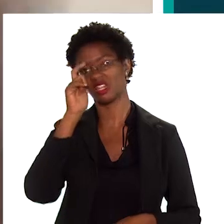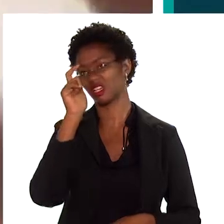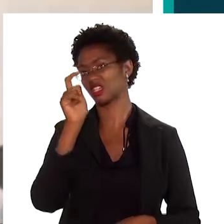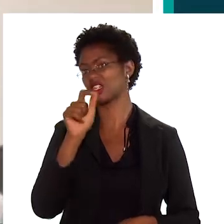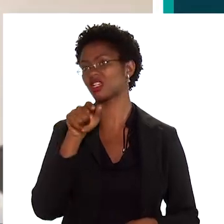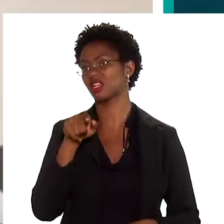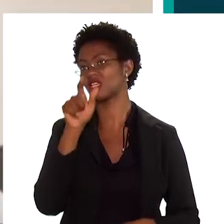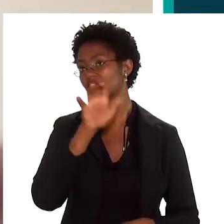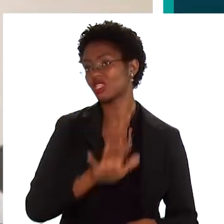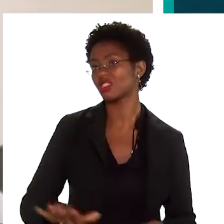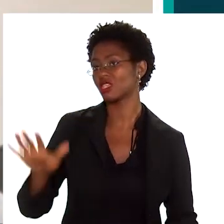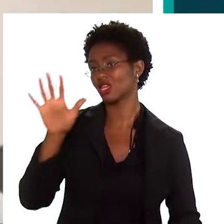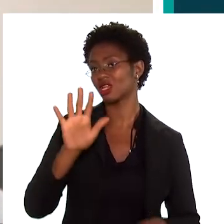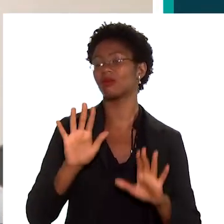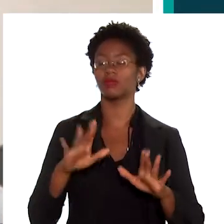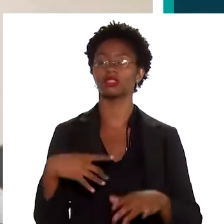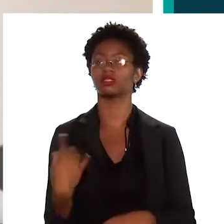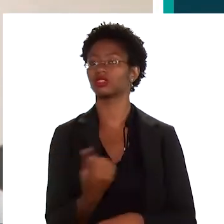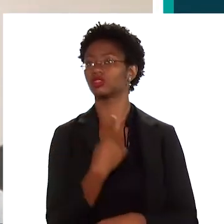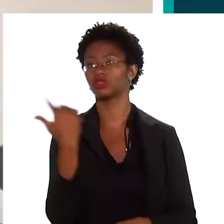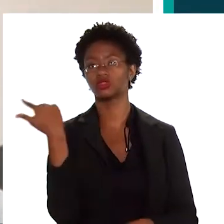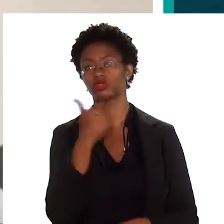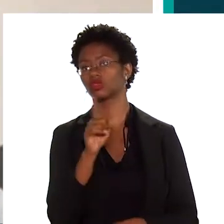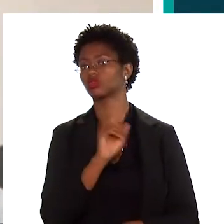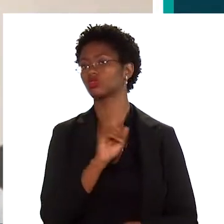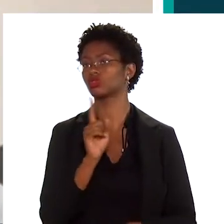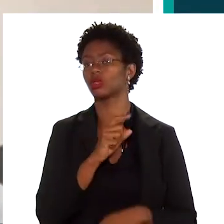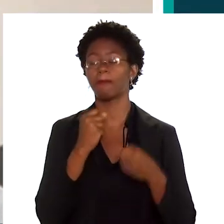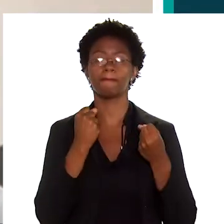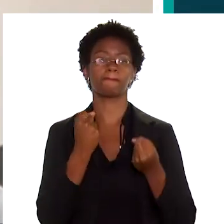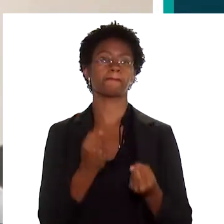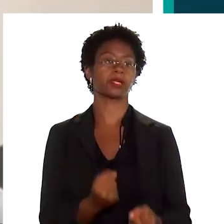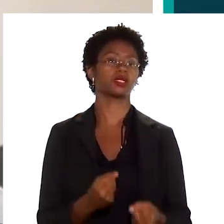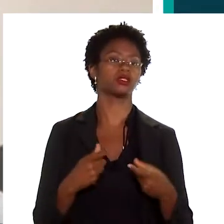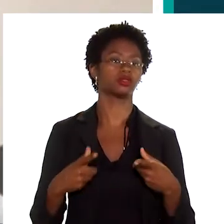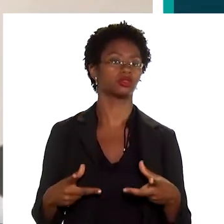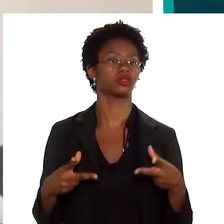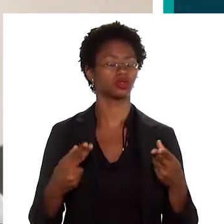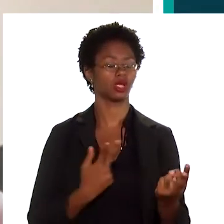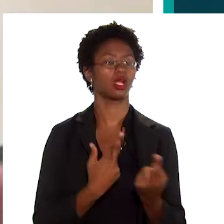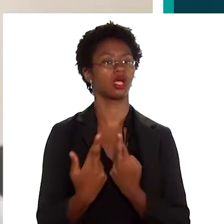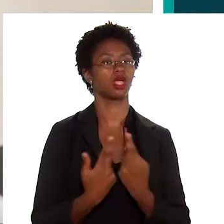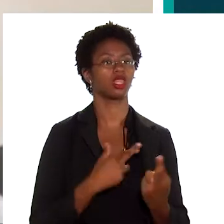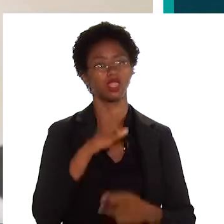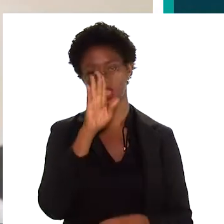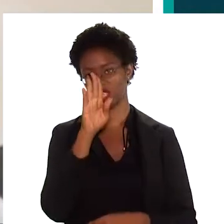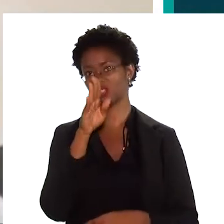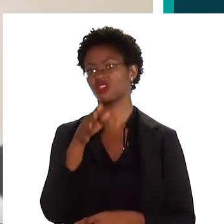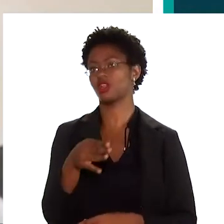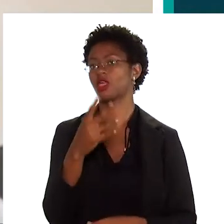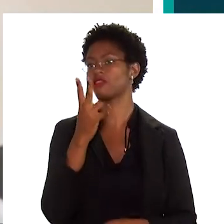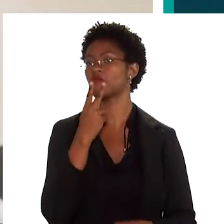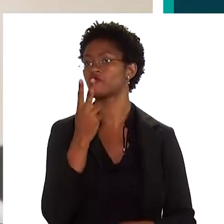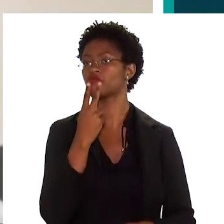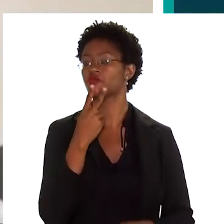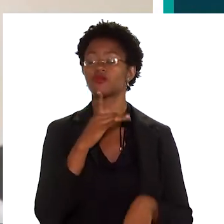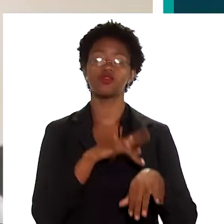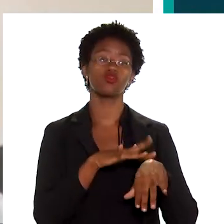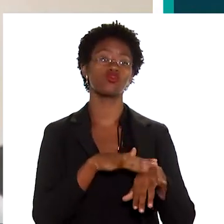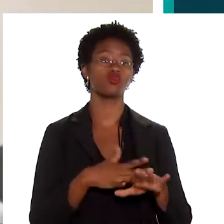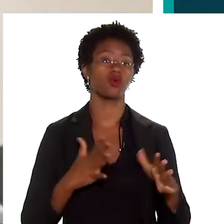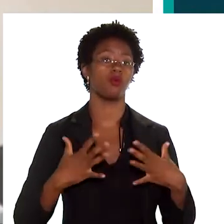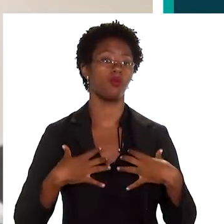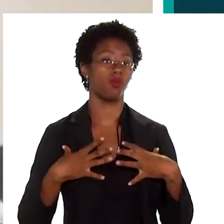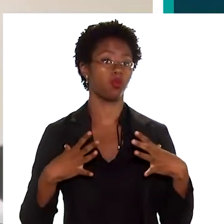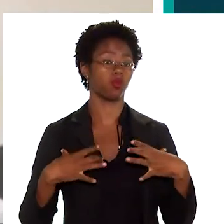são interessantes de maneira global, mas a gente não consegue dar um peso como é a relação tão direta do fumo